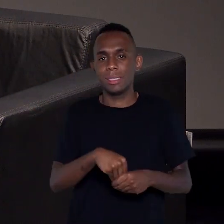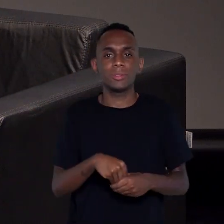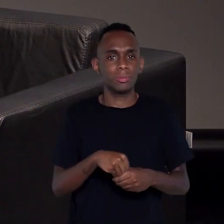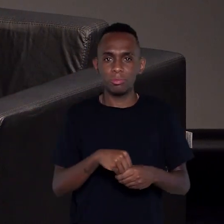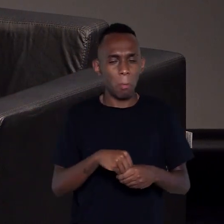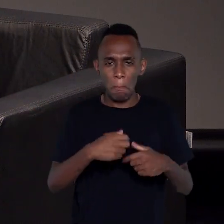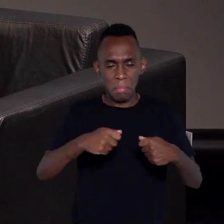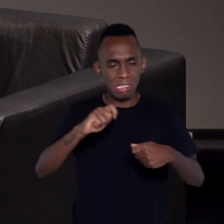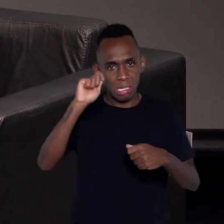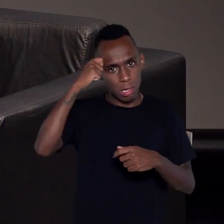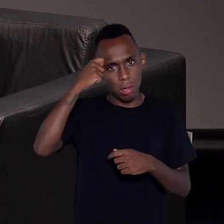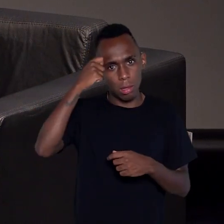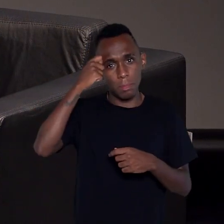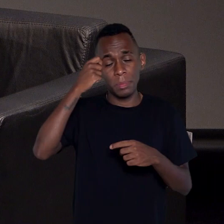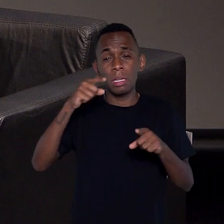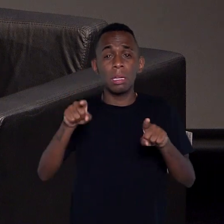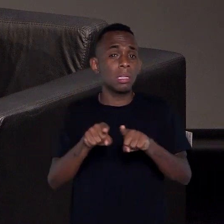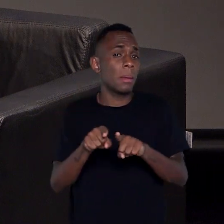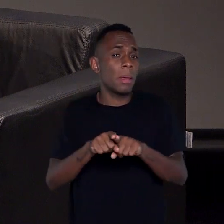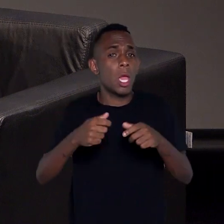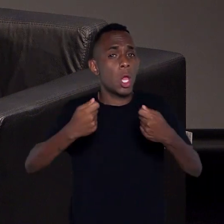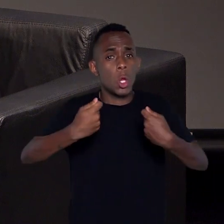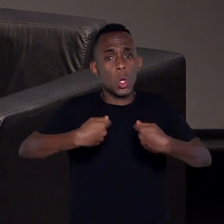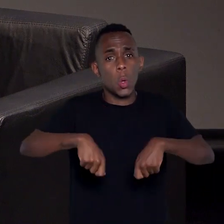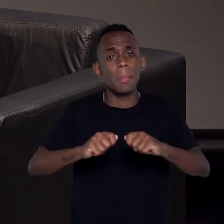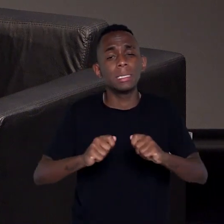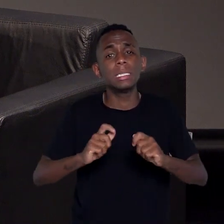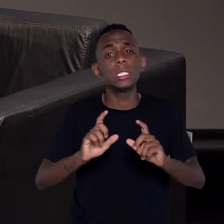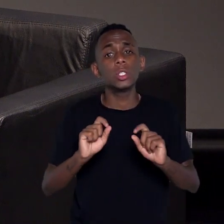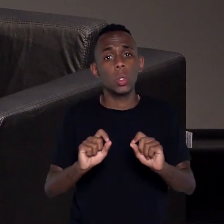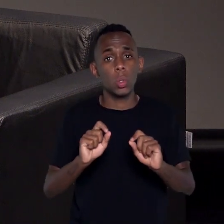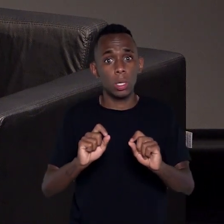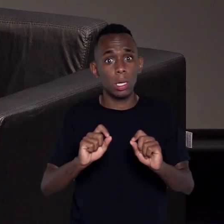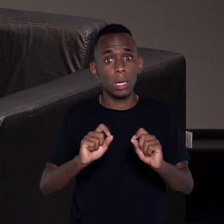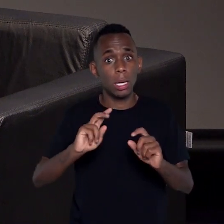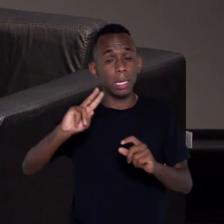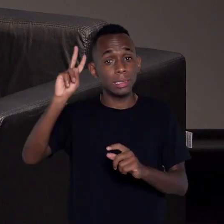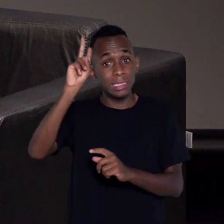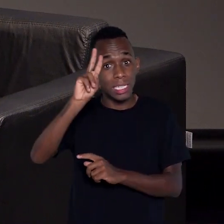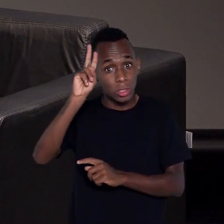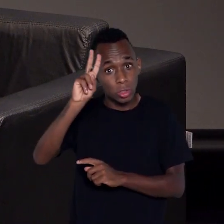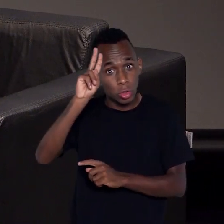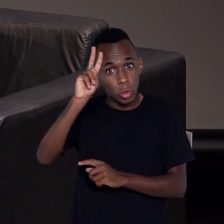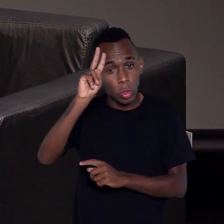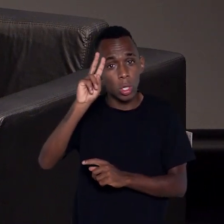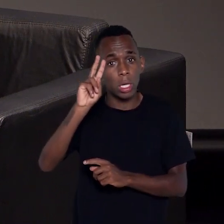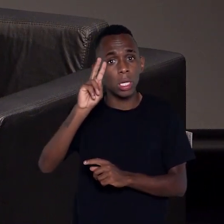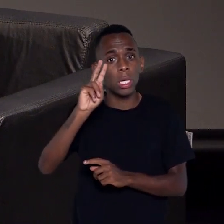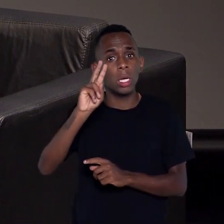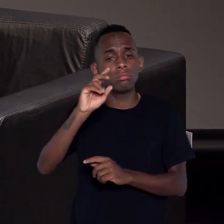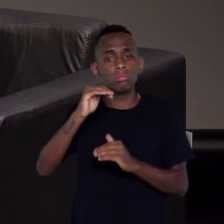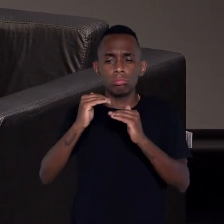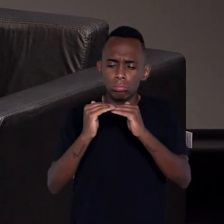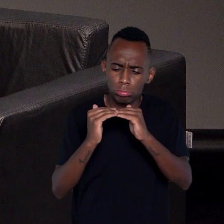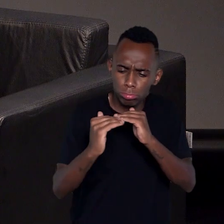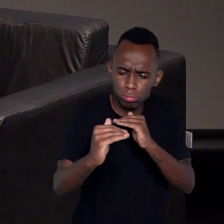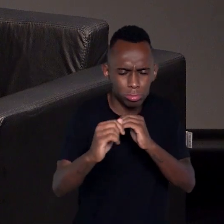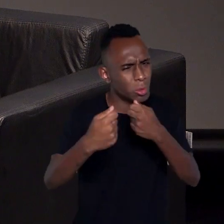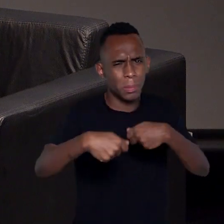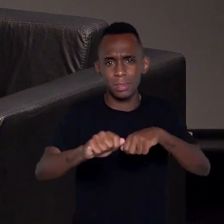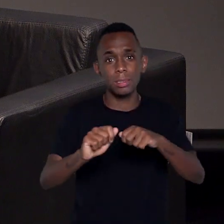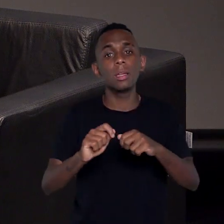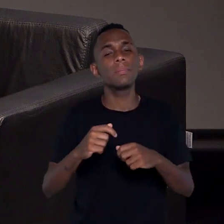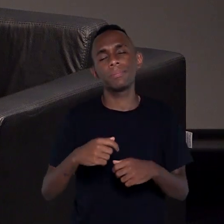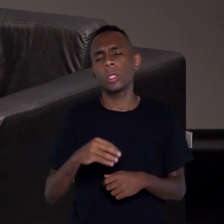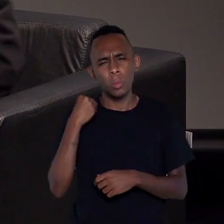contada ali. Não é necessário que essa história circule apenas em um meio. Eu passei uma coisa